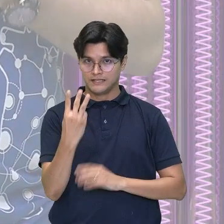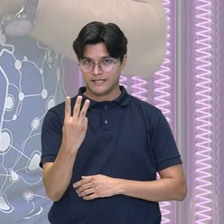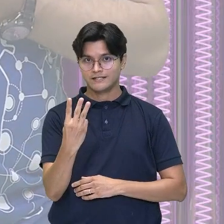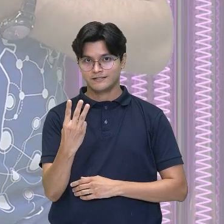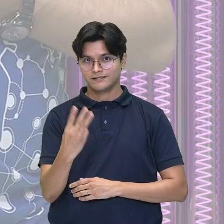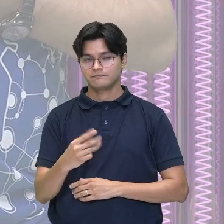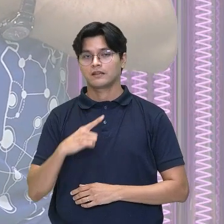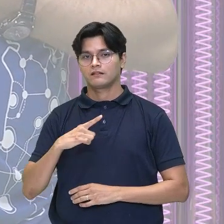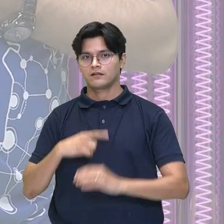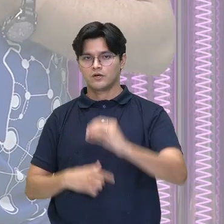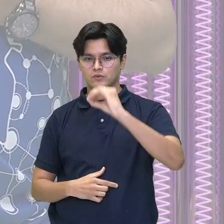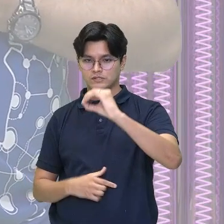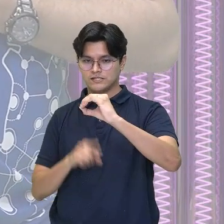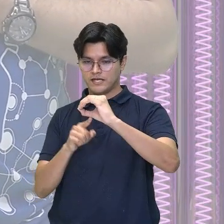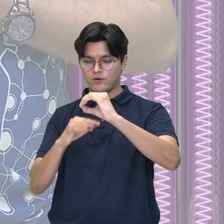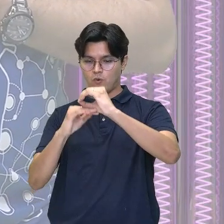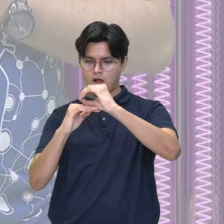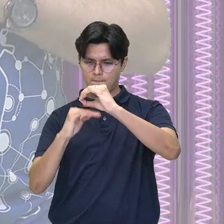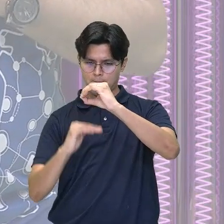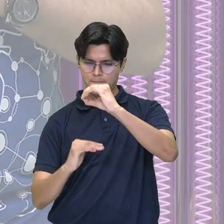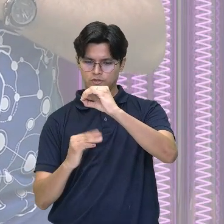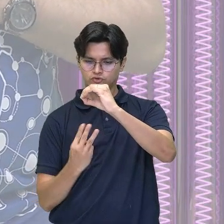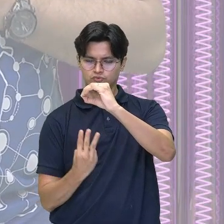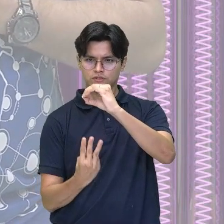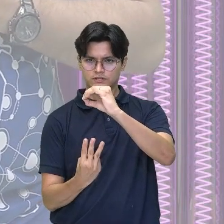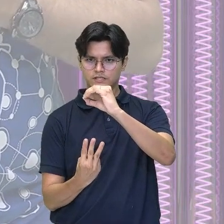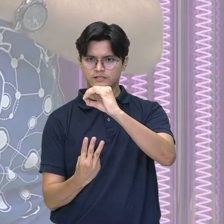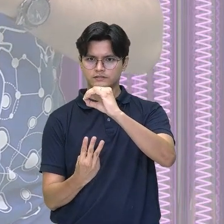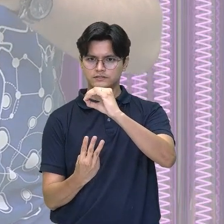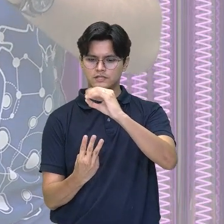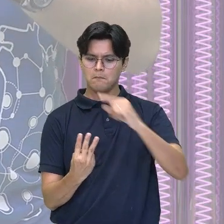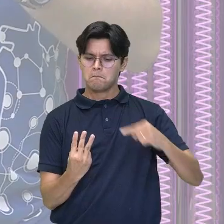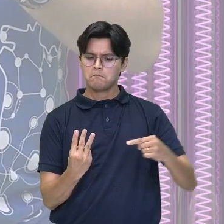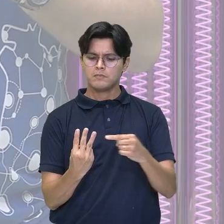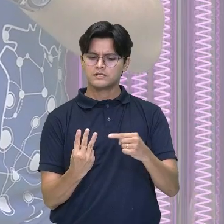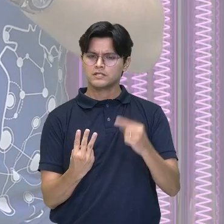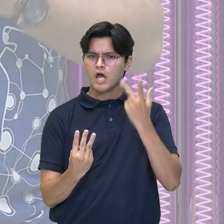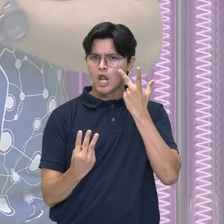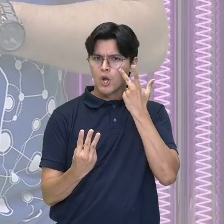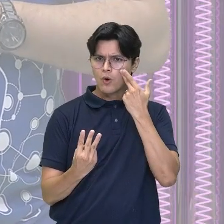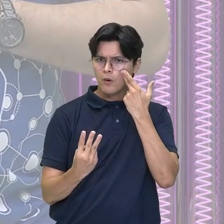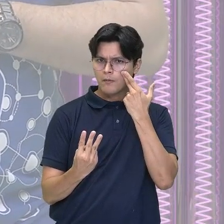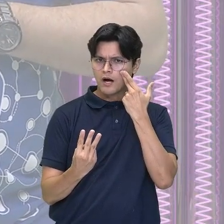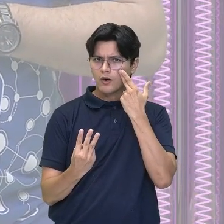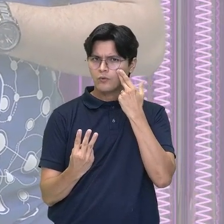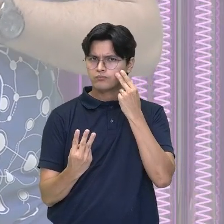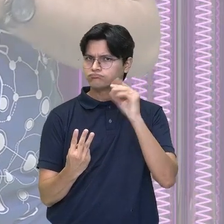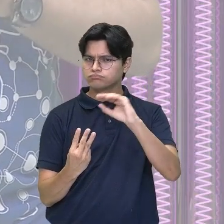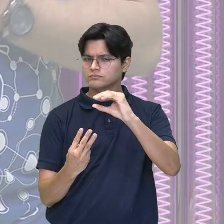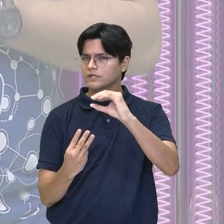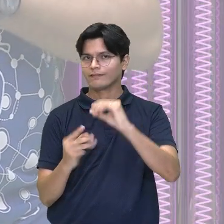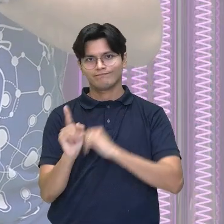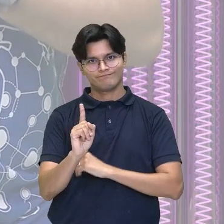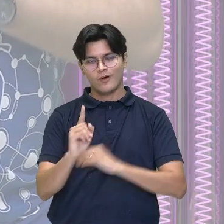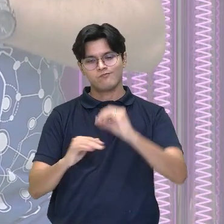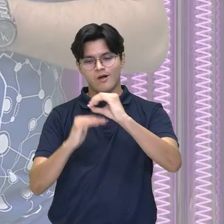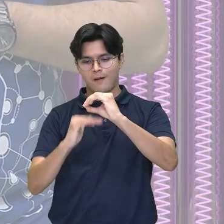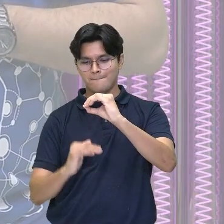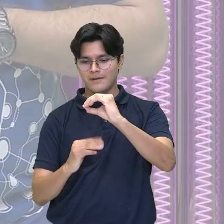em vez de ser acima de zero, são 3 unidades para baixo de zero. Por isso que